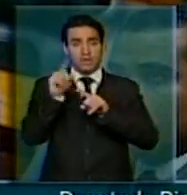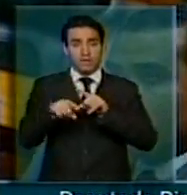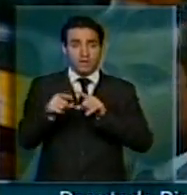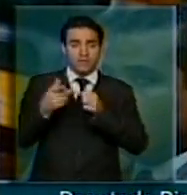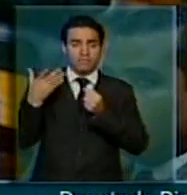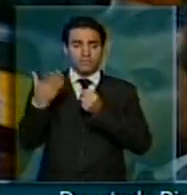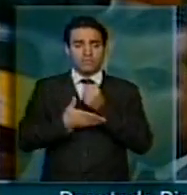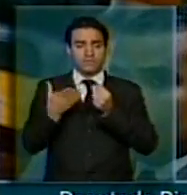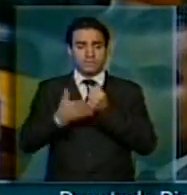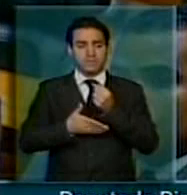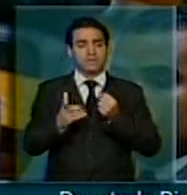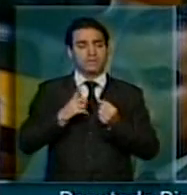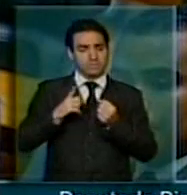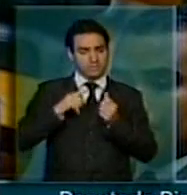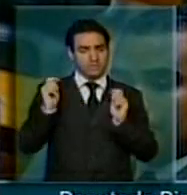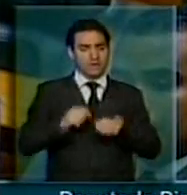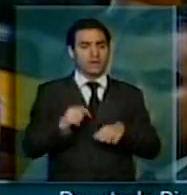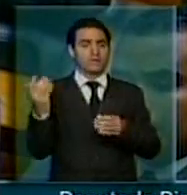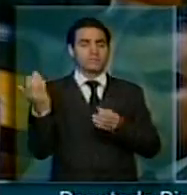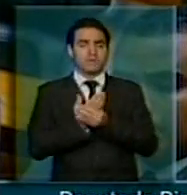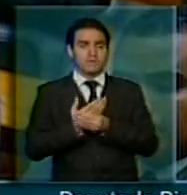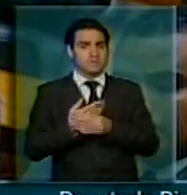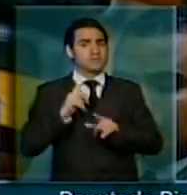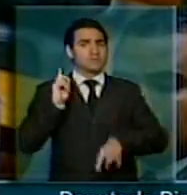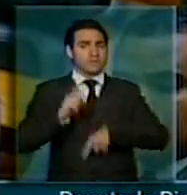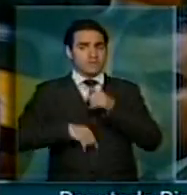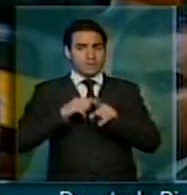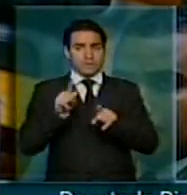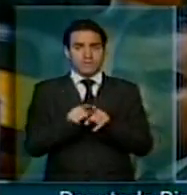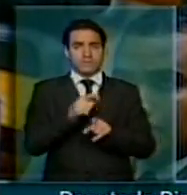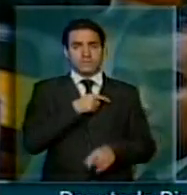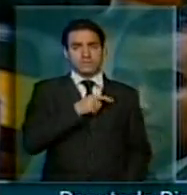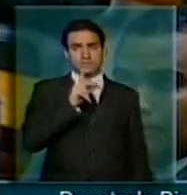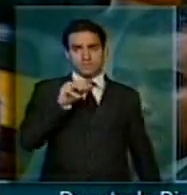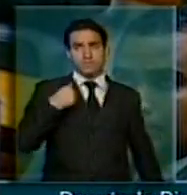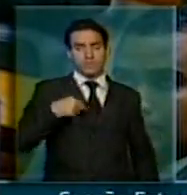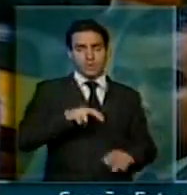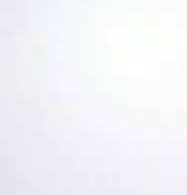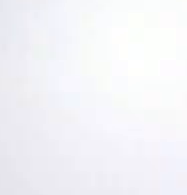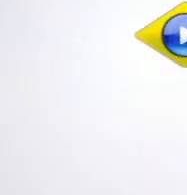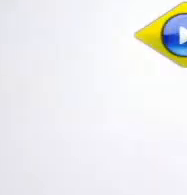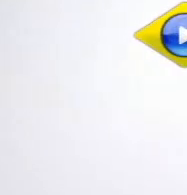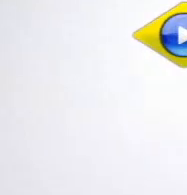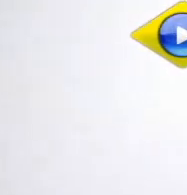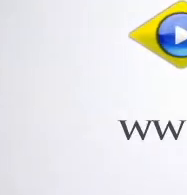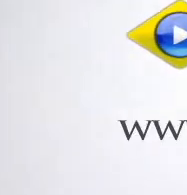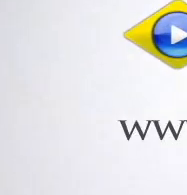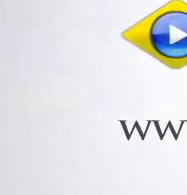fundamental e cabe recurso à Vossa Excelência dessa questão de ordem. Muito obrigado.